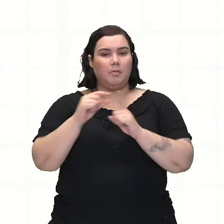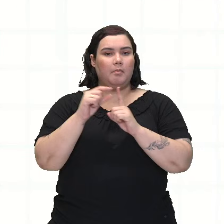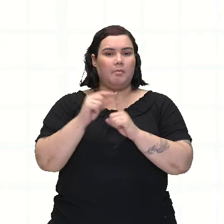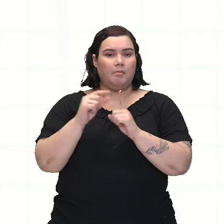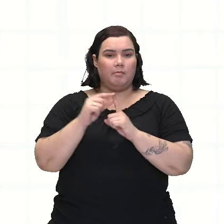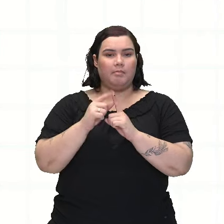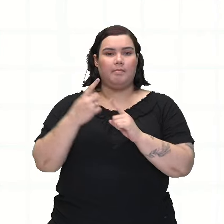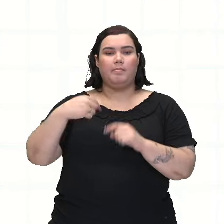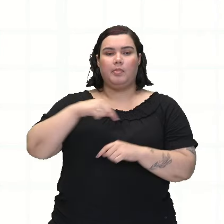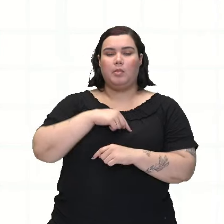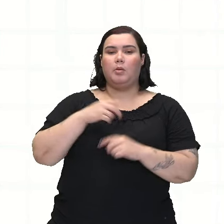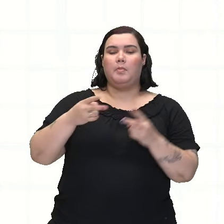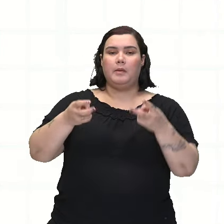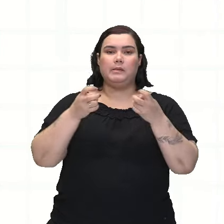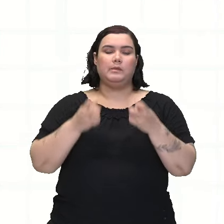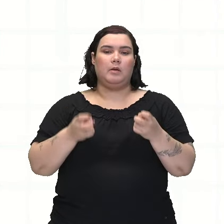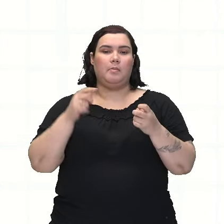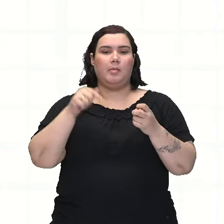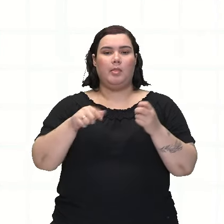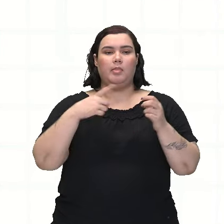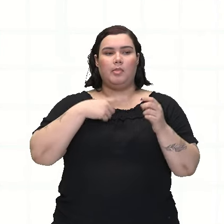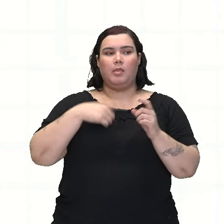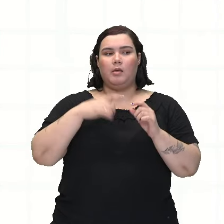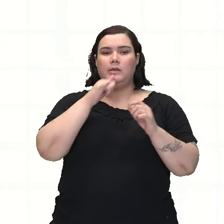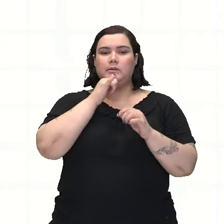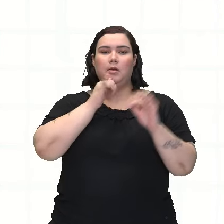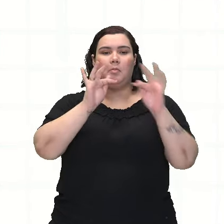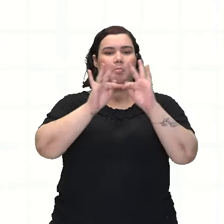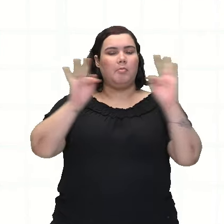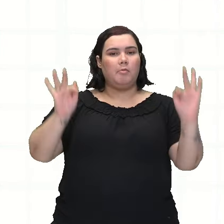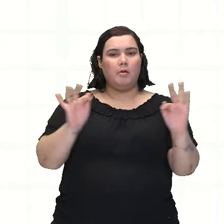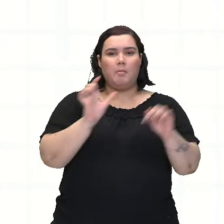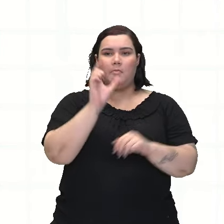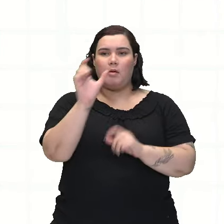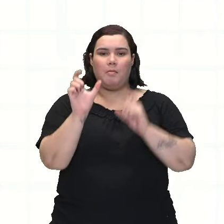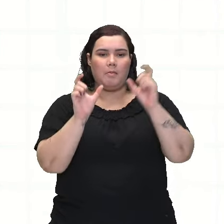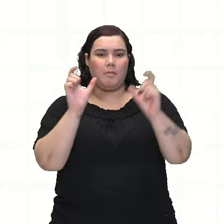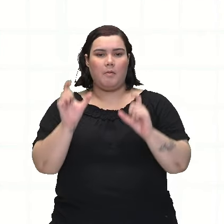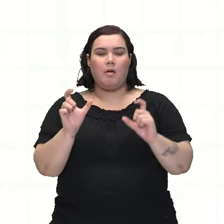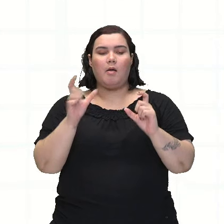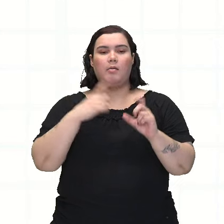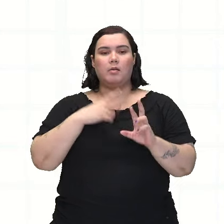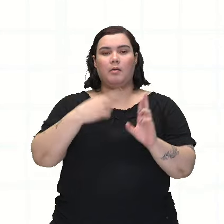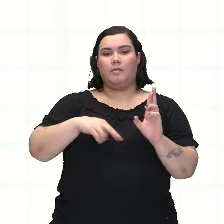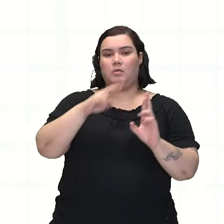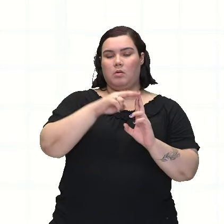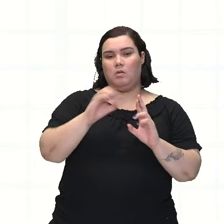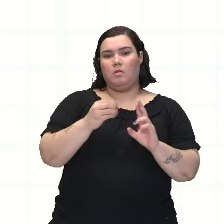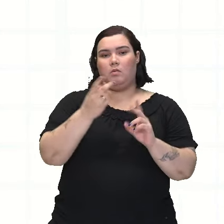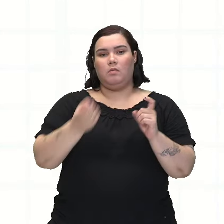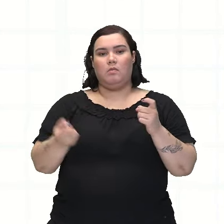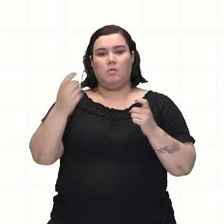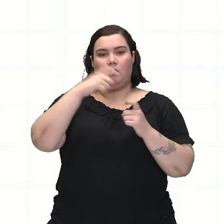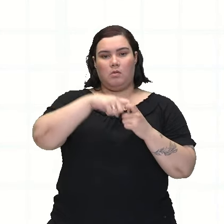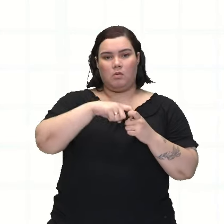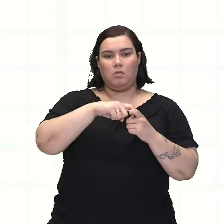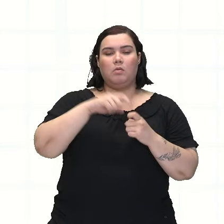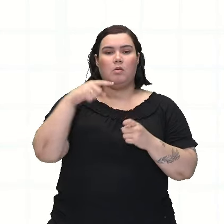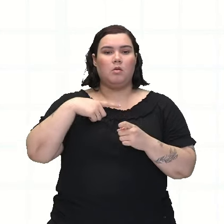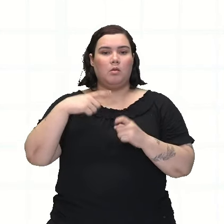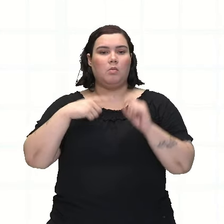essa conexão ou então fazer uma retomada do que já foi